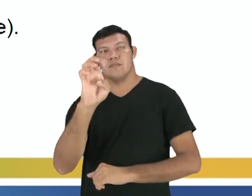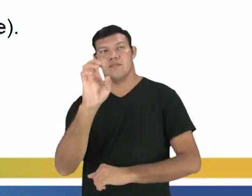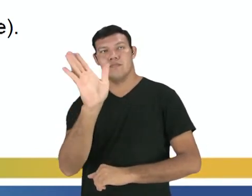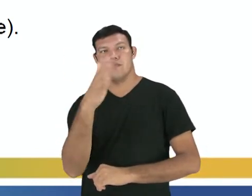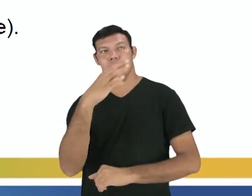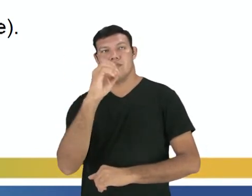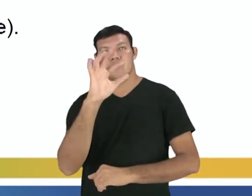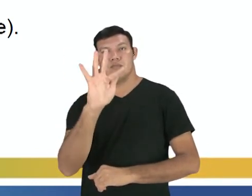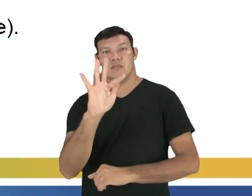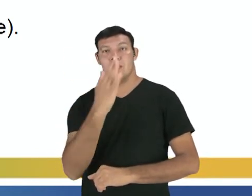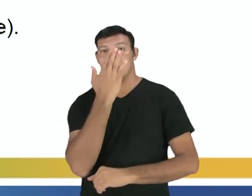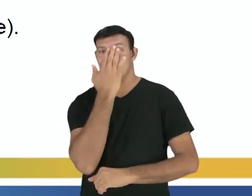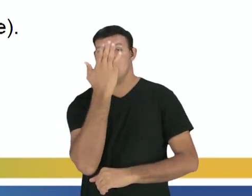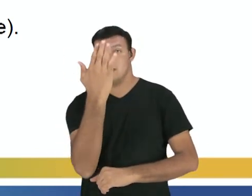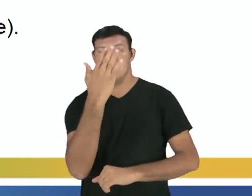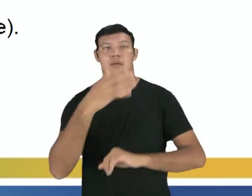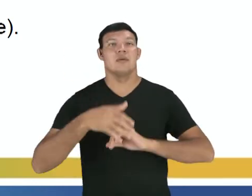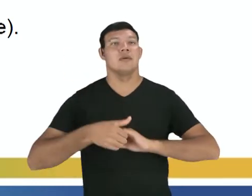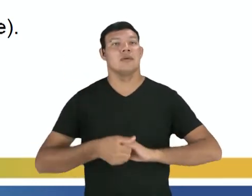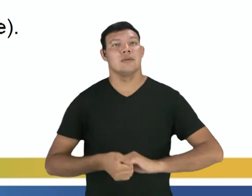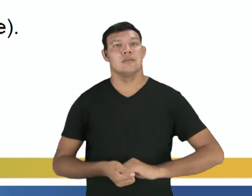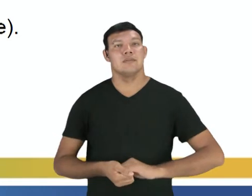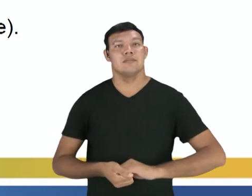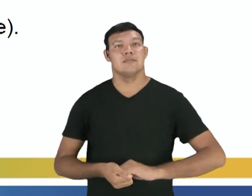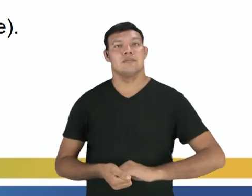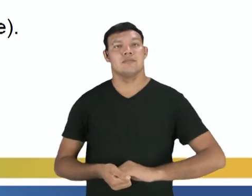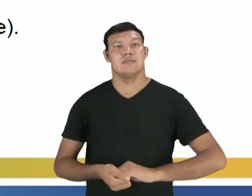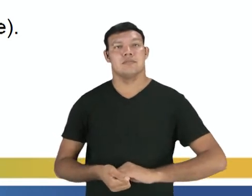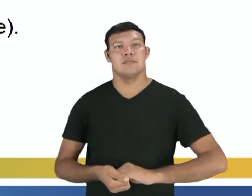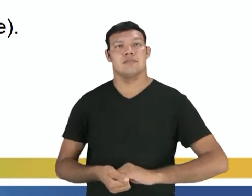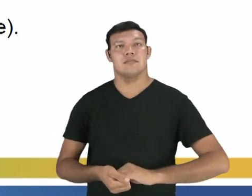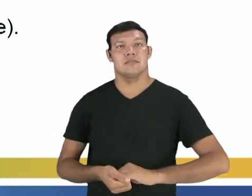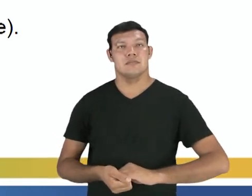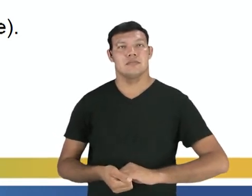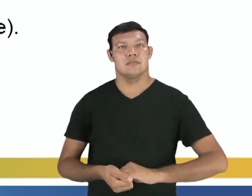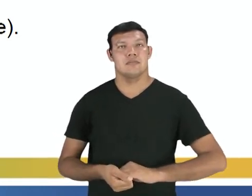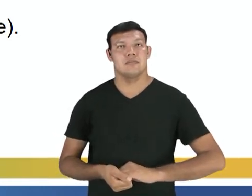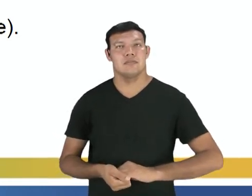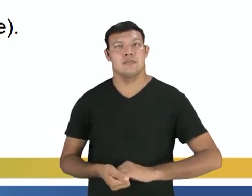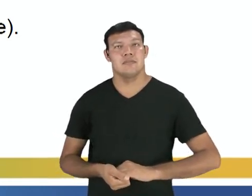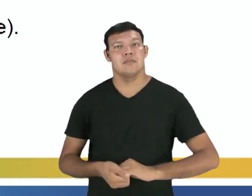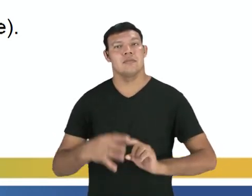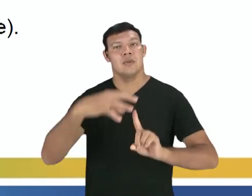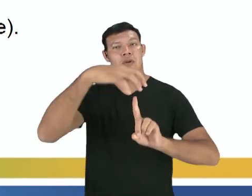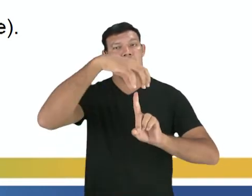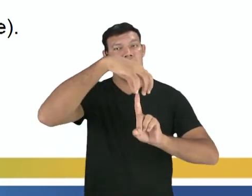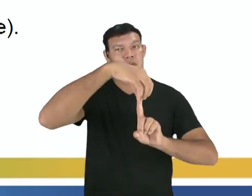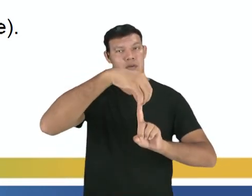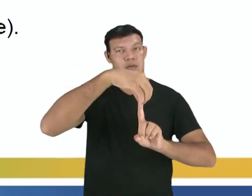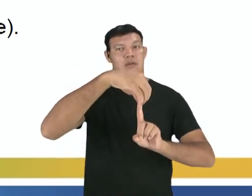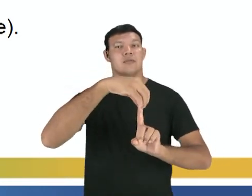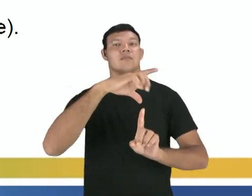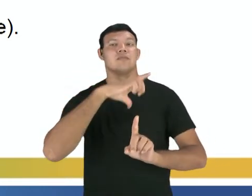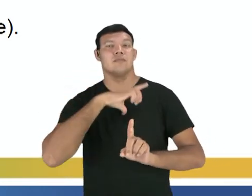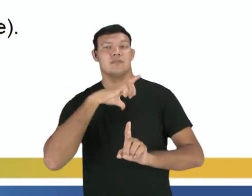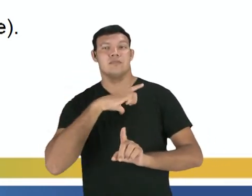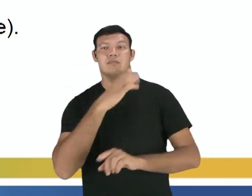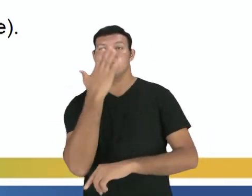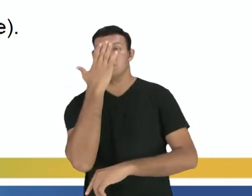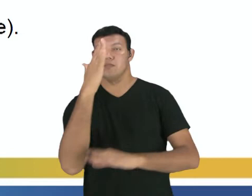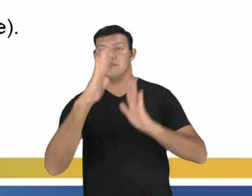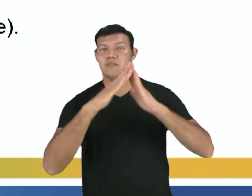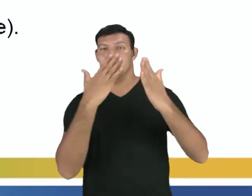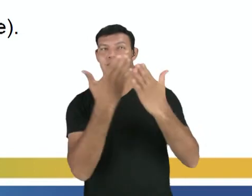de deusa bus Stop in front of the school tem um ponto de ônibus na frente da